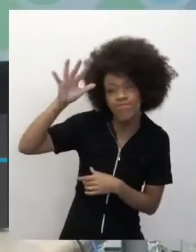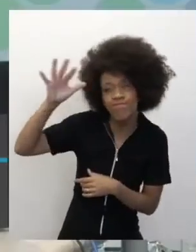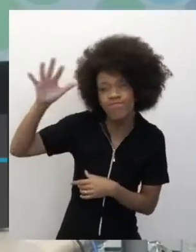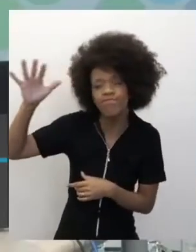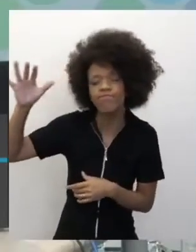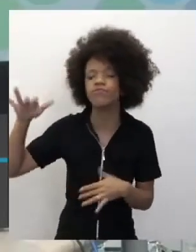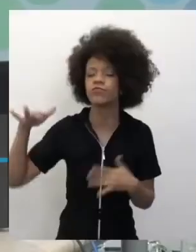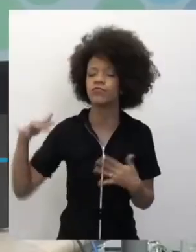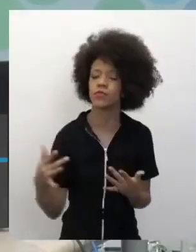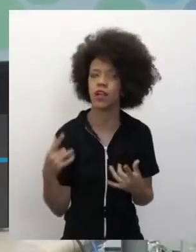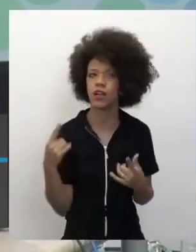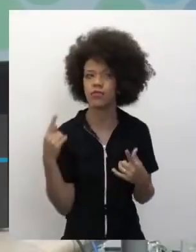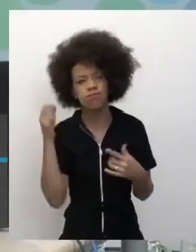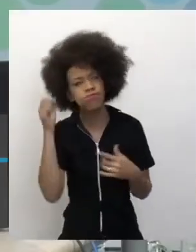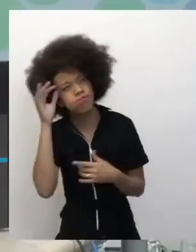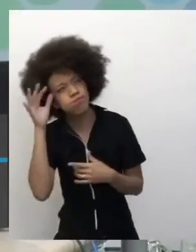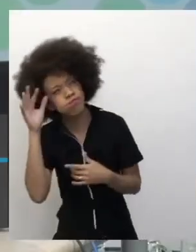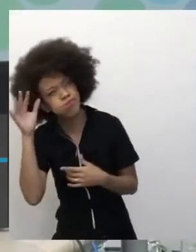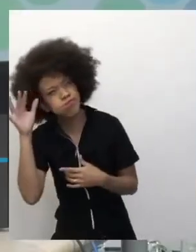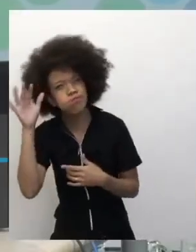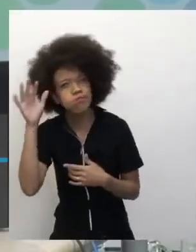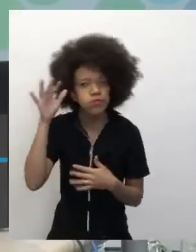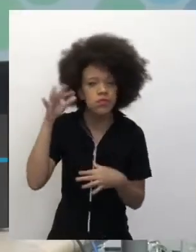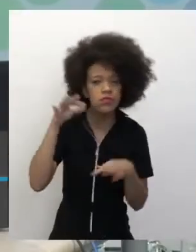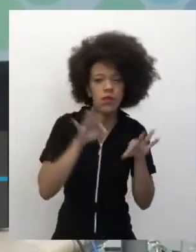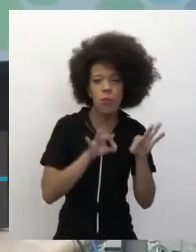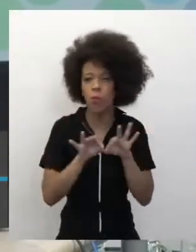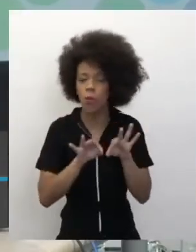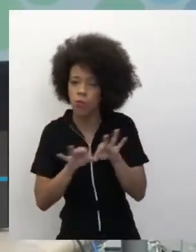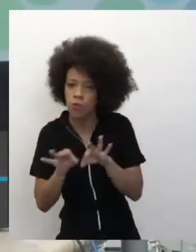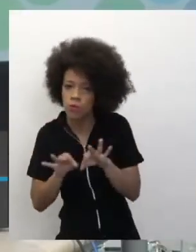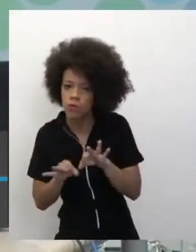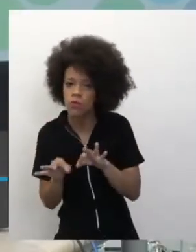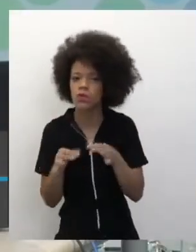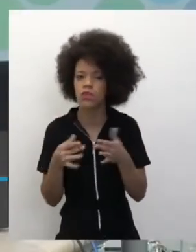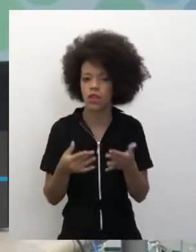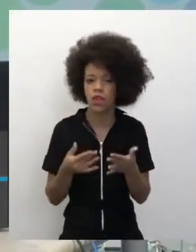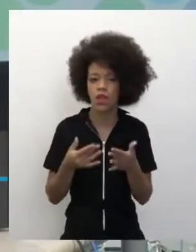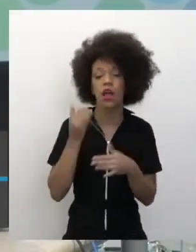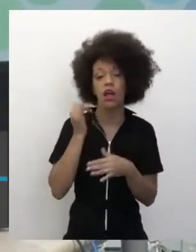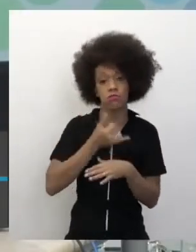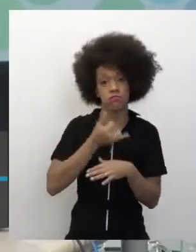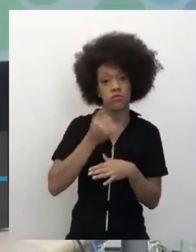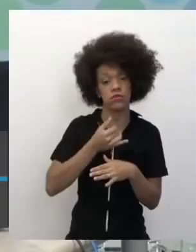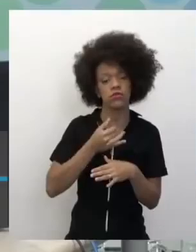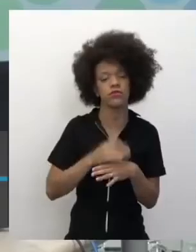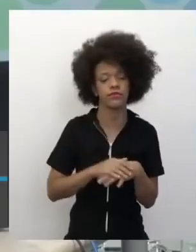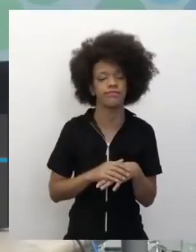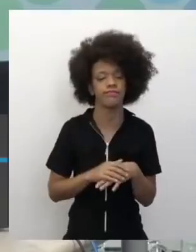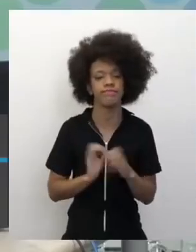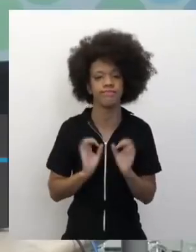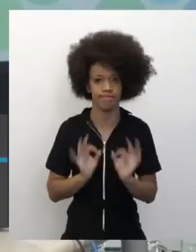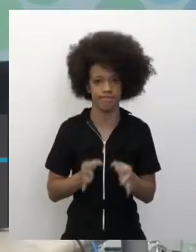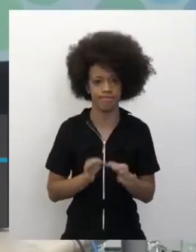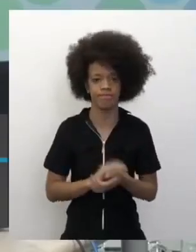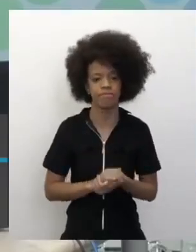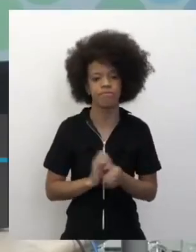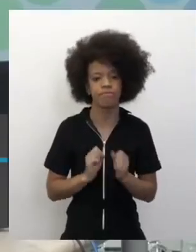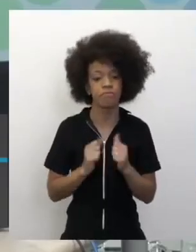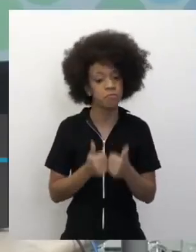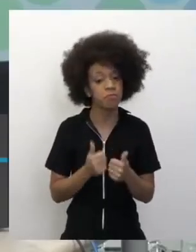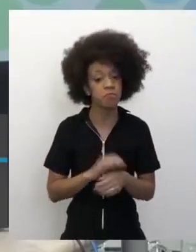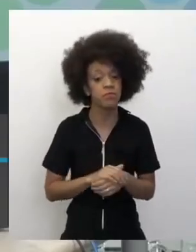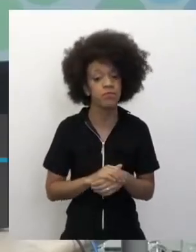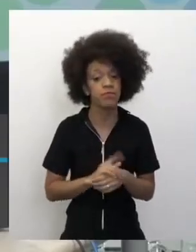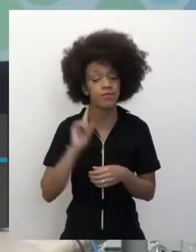vai imaginando e vai montando esse conto na nossa cabeça, certo? Muito bem, vamos